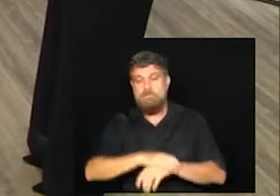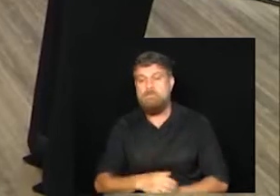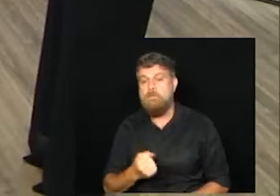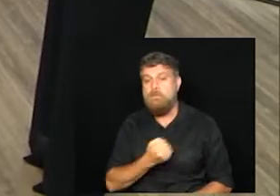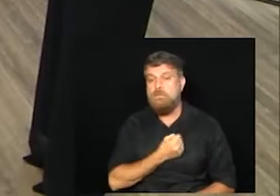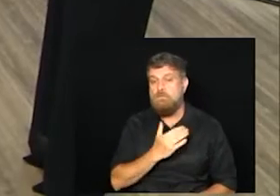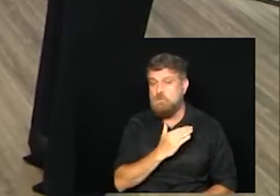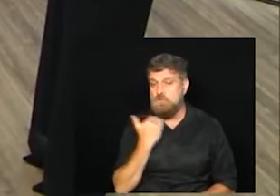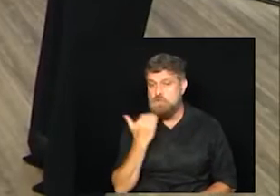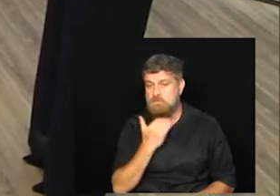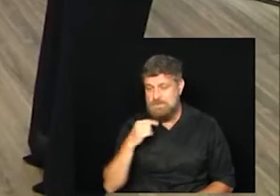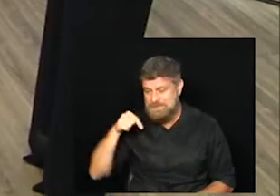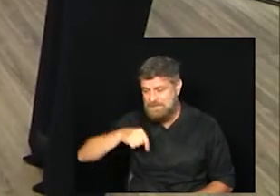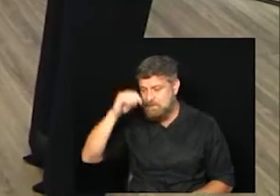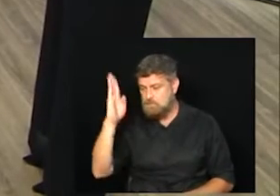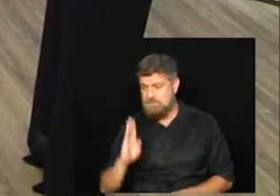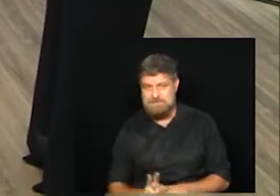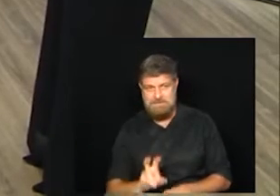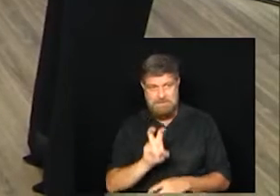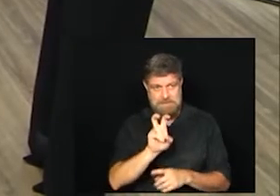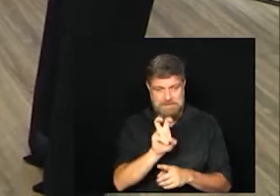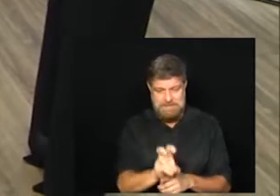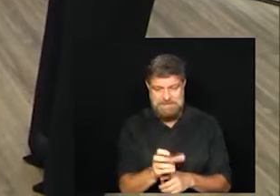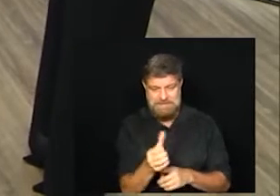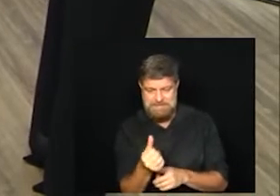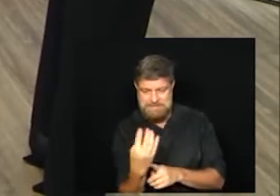no Brasil,